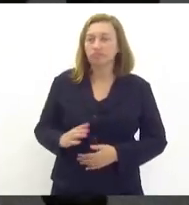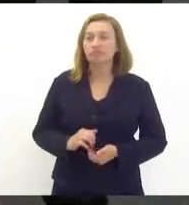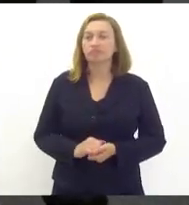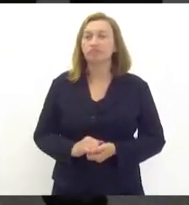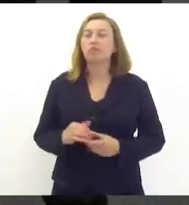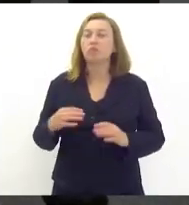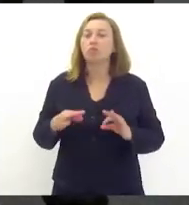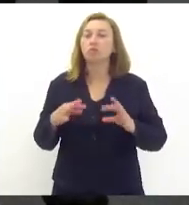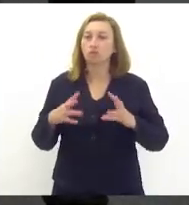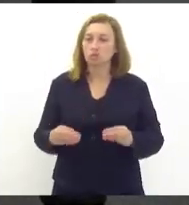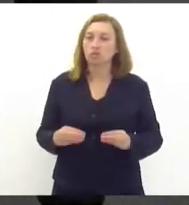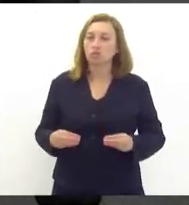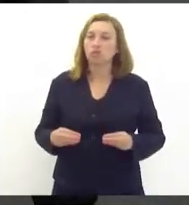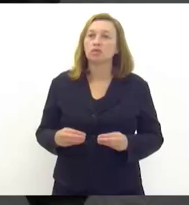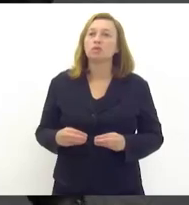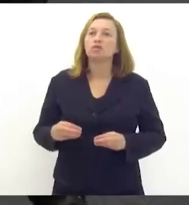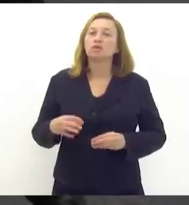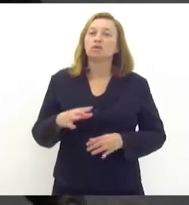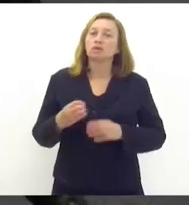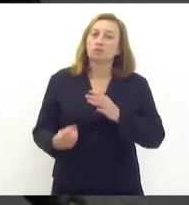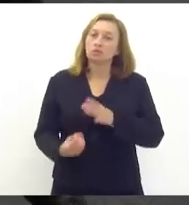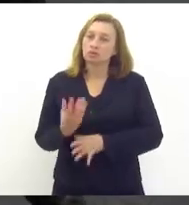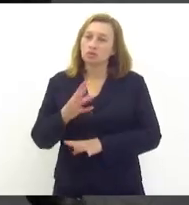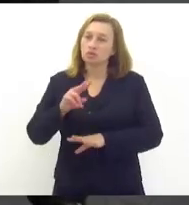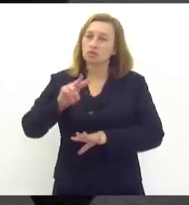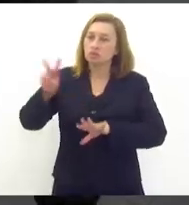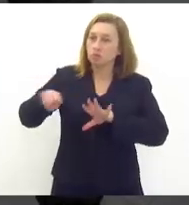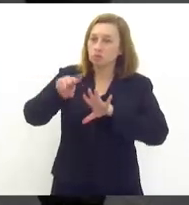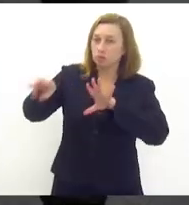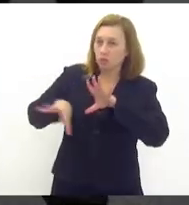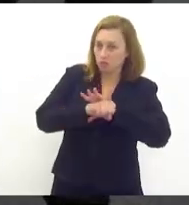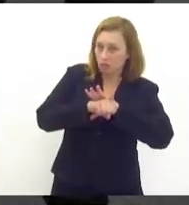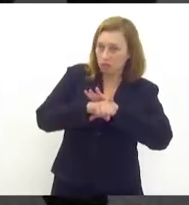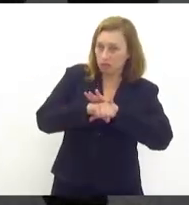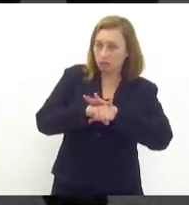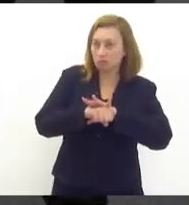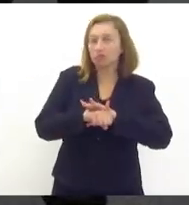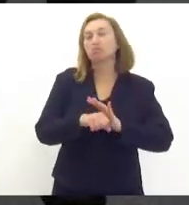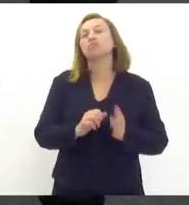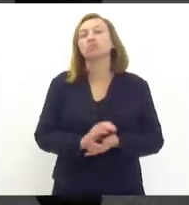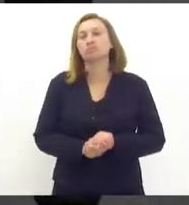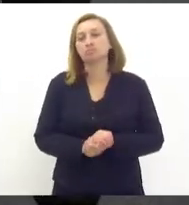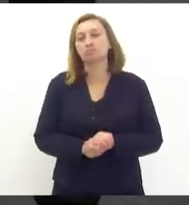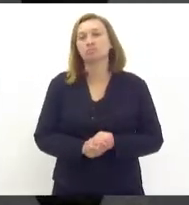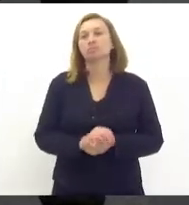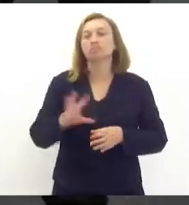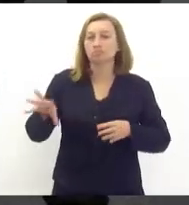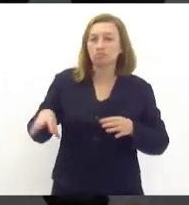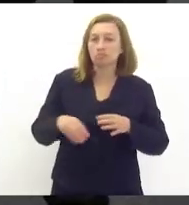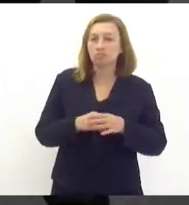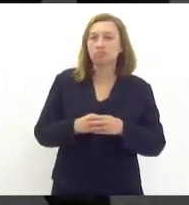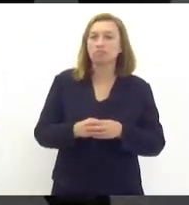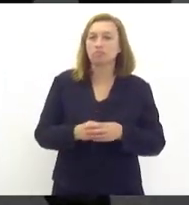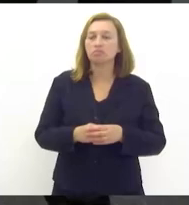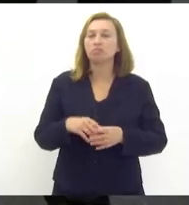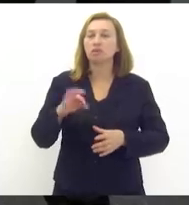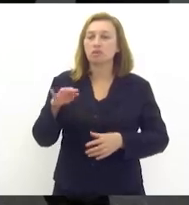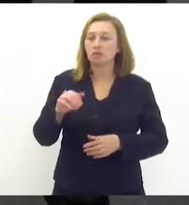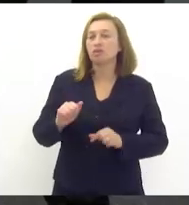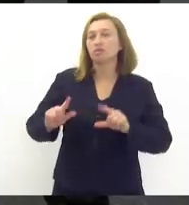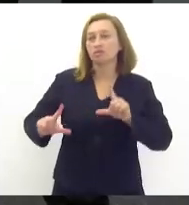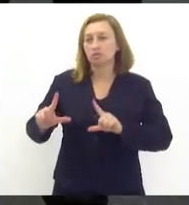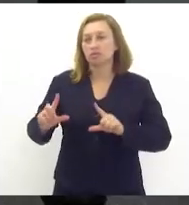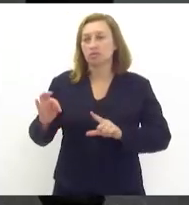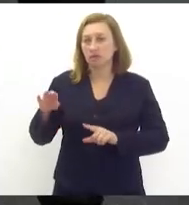todos os grandes mercados audiovisuais as meias norte-americanas inclusive se constituíram a partir do estabelecimento de cota de tela